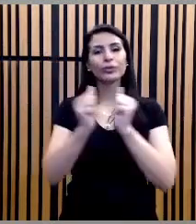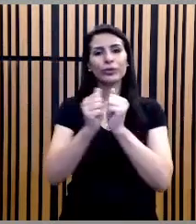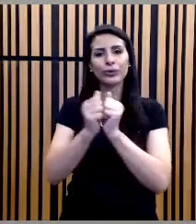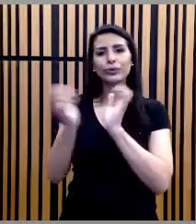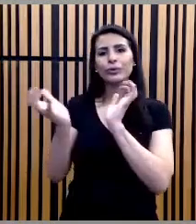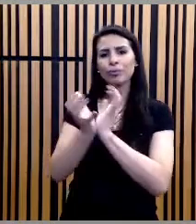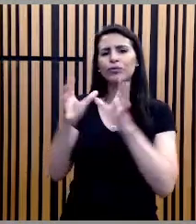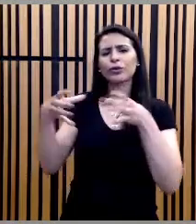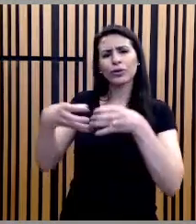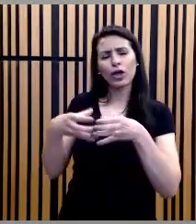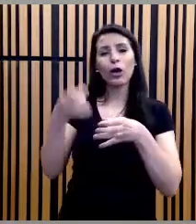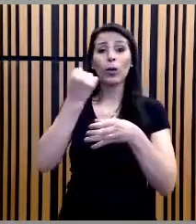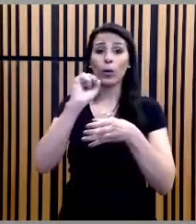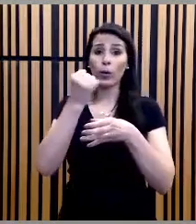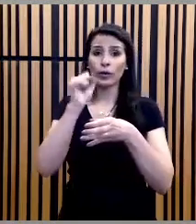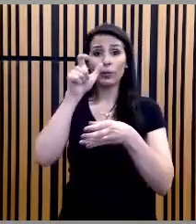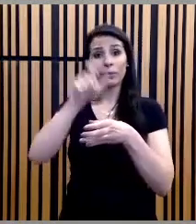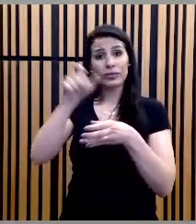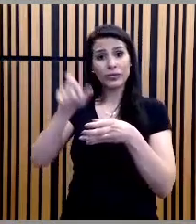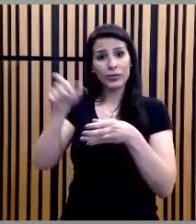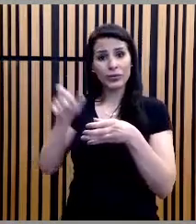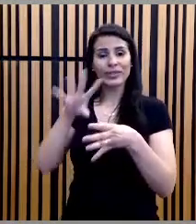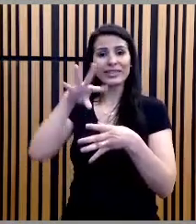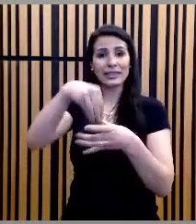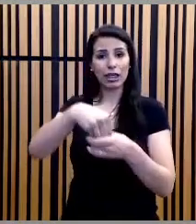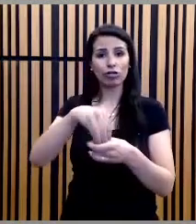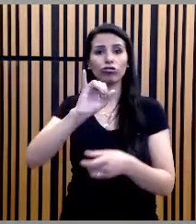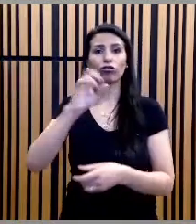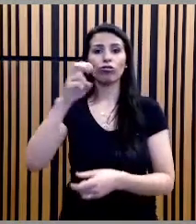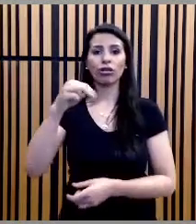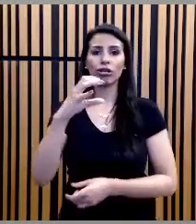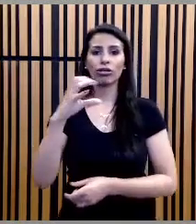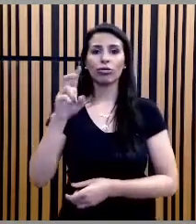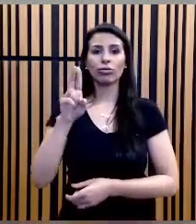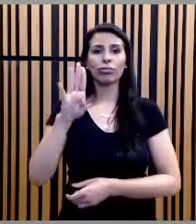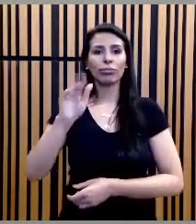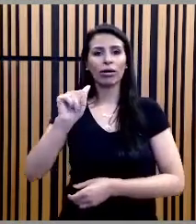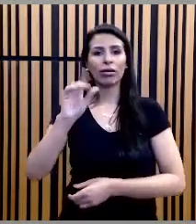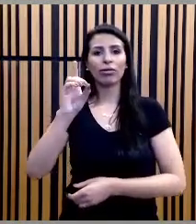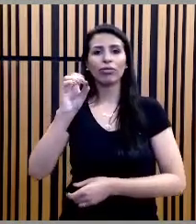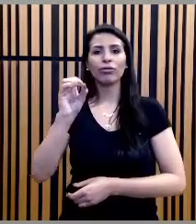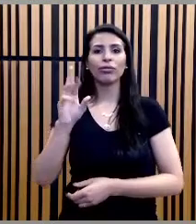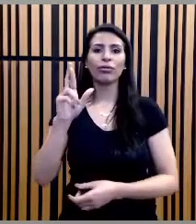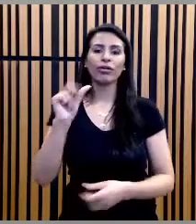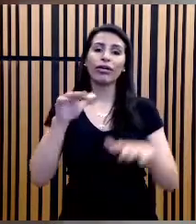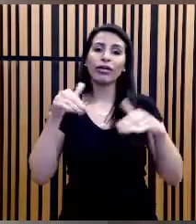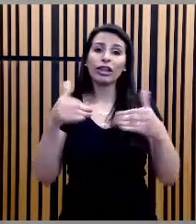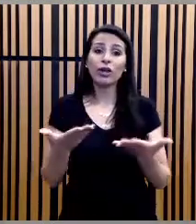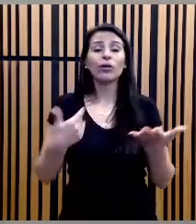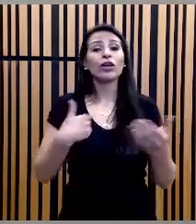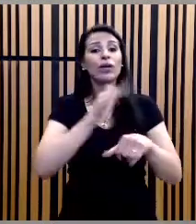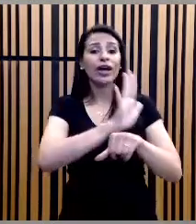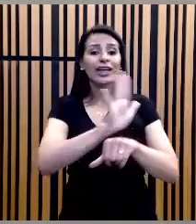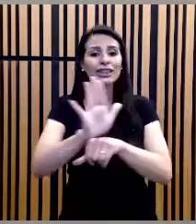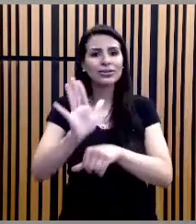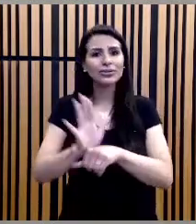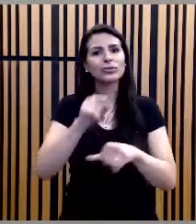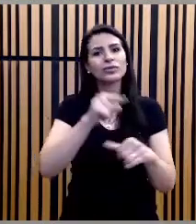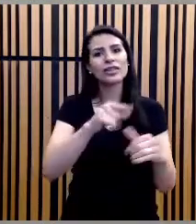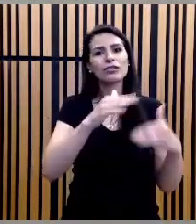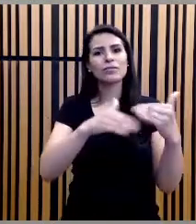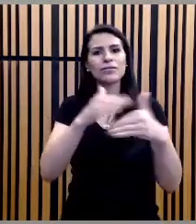trabalha entre 8 pessoas na incubadora. Eu ajudo aí nesse processo, então, de desenvolvimento. Há pouco tempo aí eu finalizei